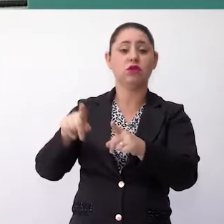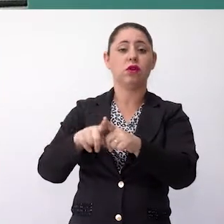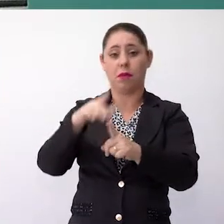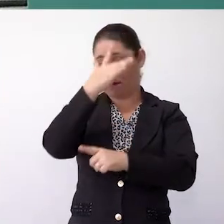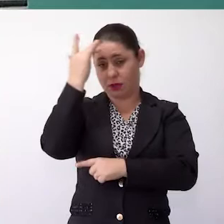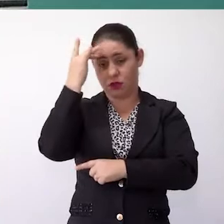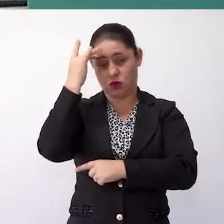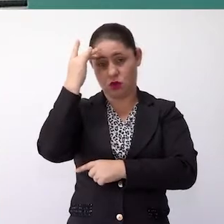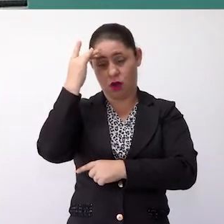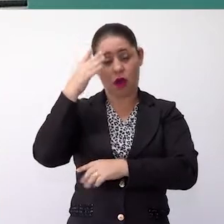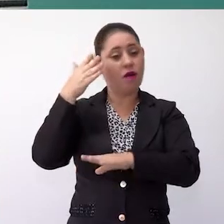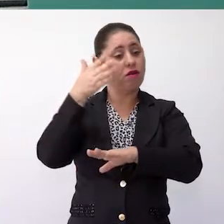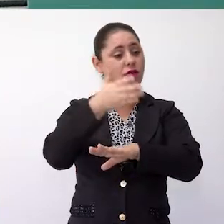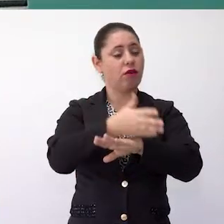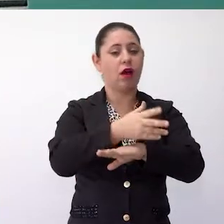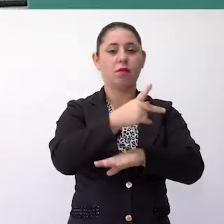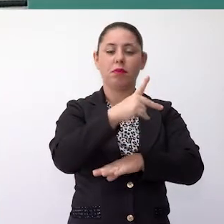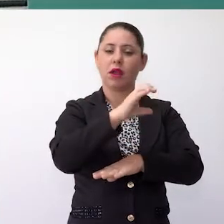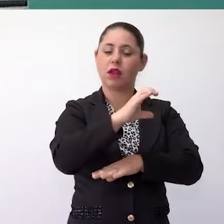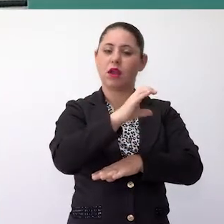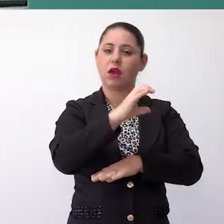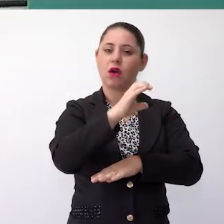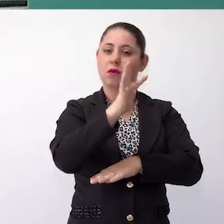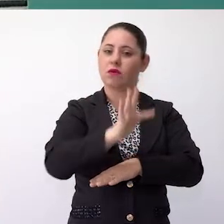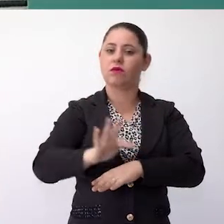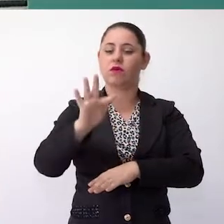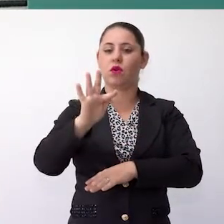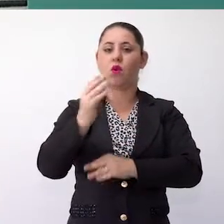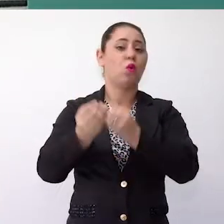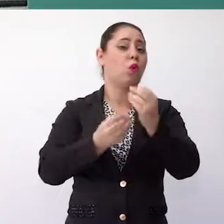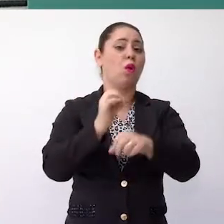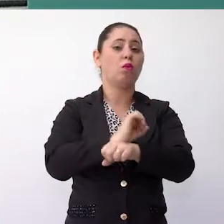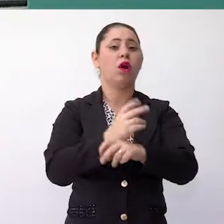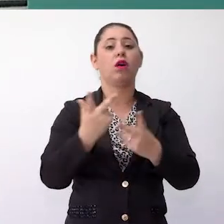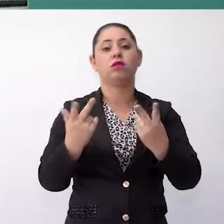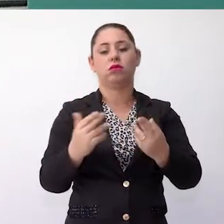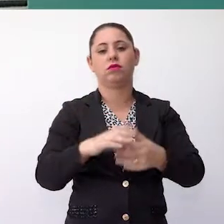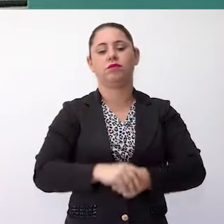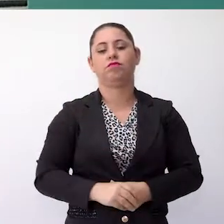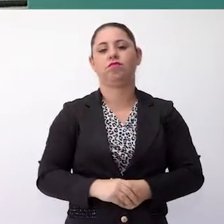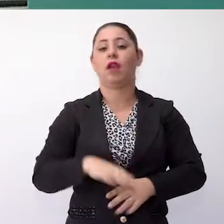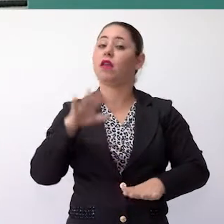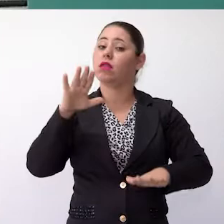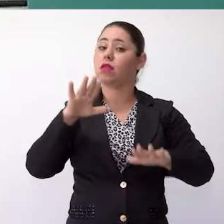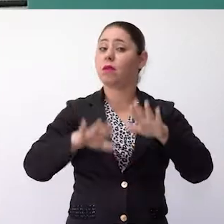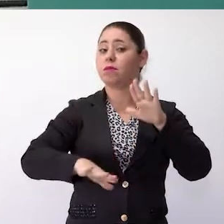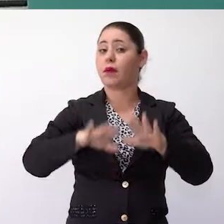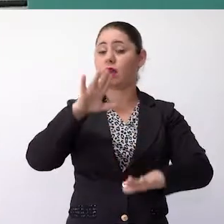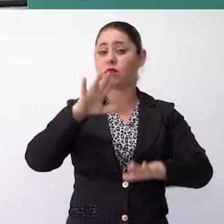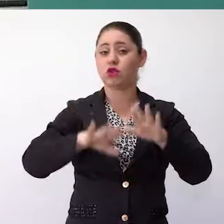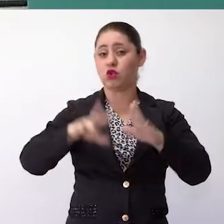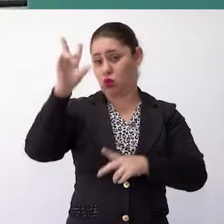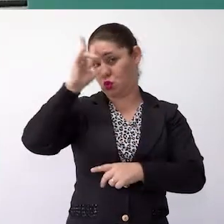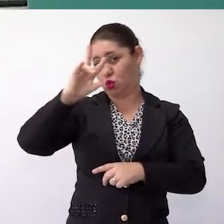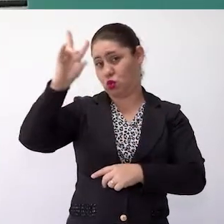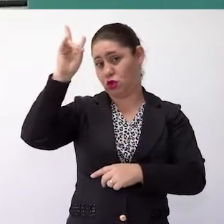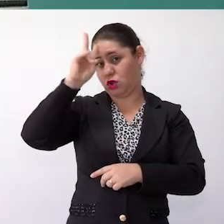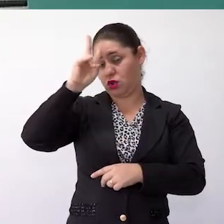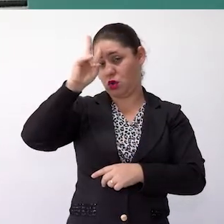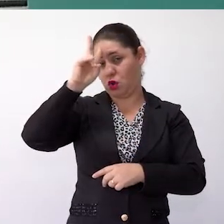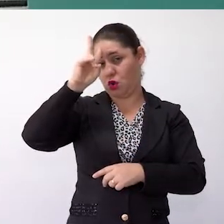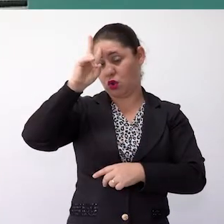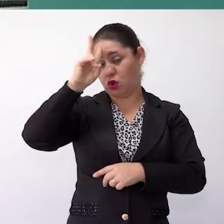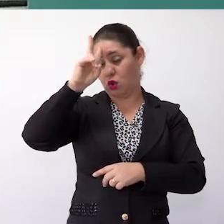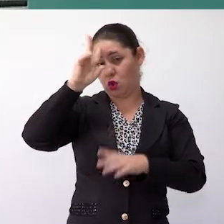Polícia Federal ou para a Polícia Civil, assim como se dá com um veículo. Tá? Depende do histórico,